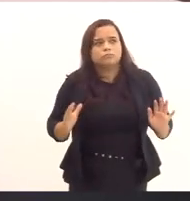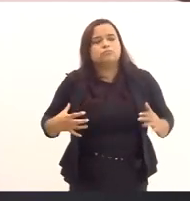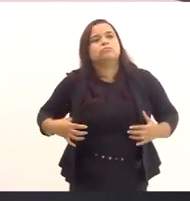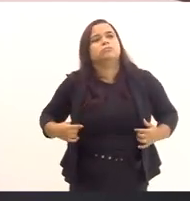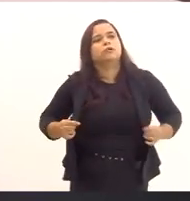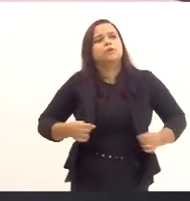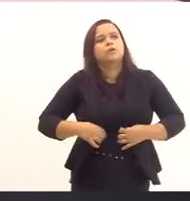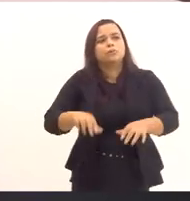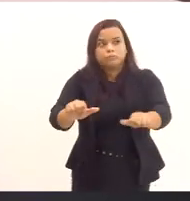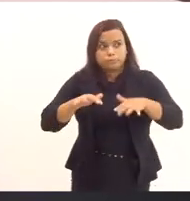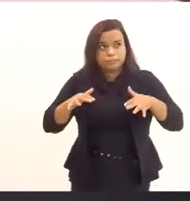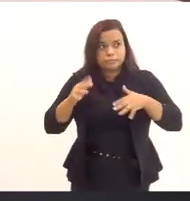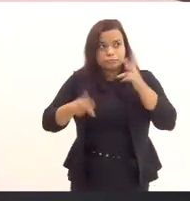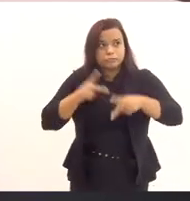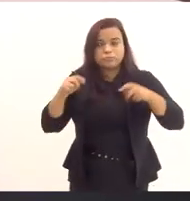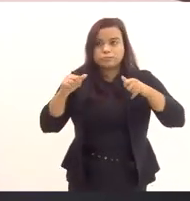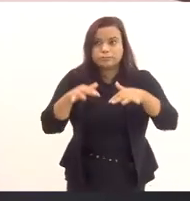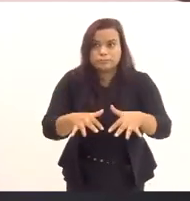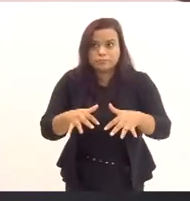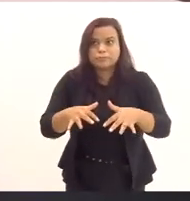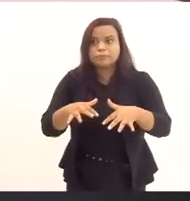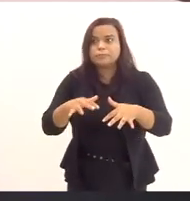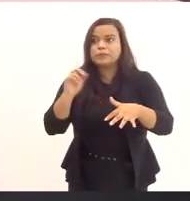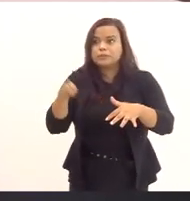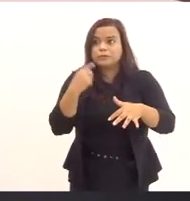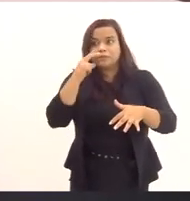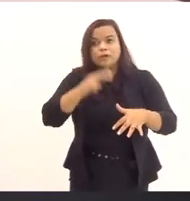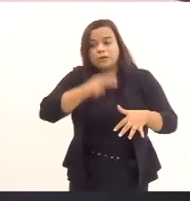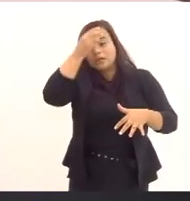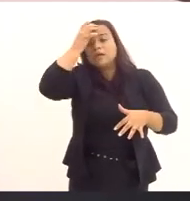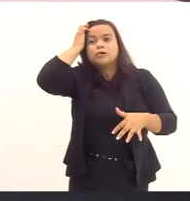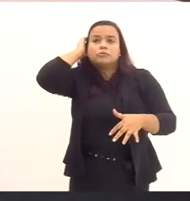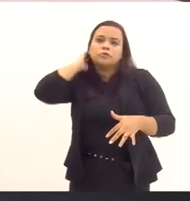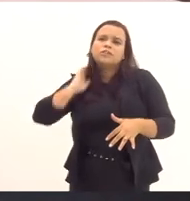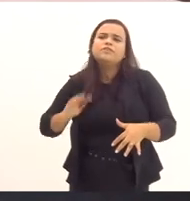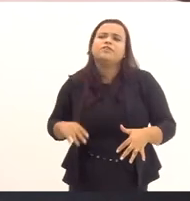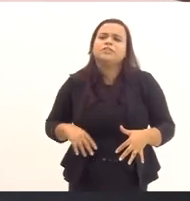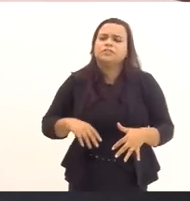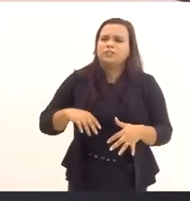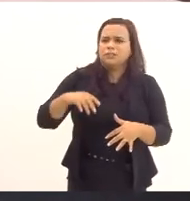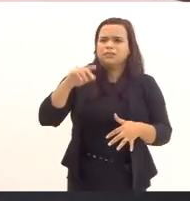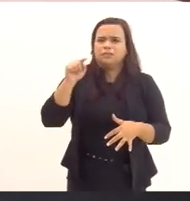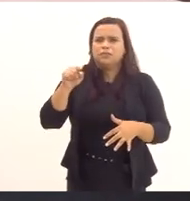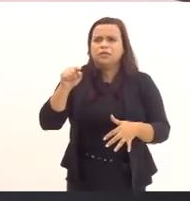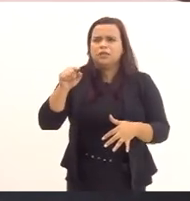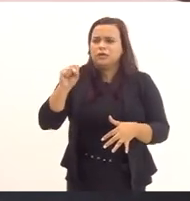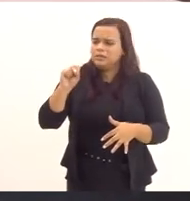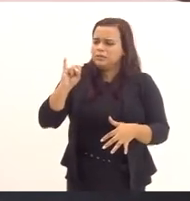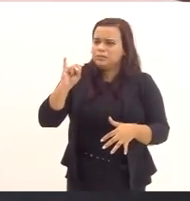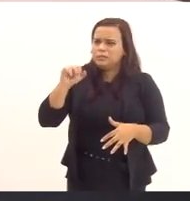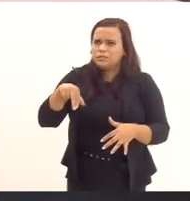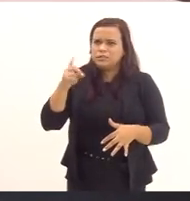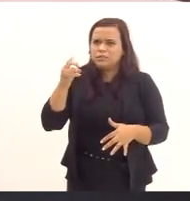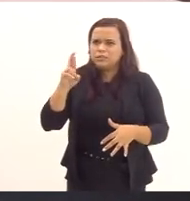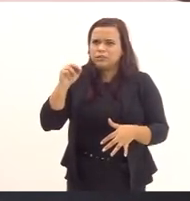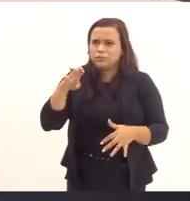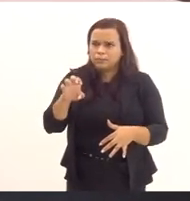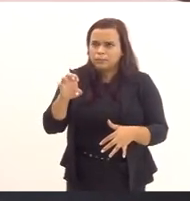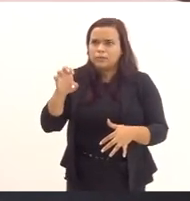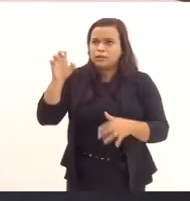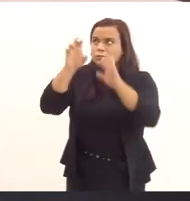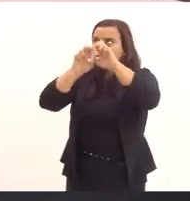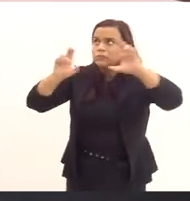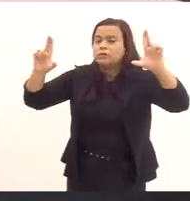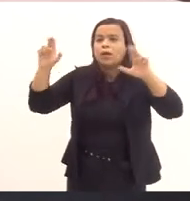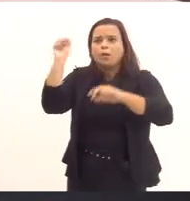audiência nós aqui a gente tratou da síndrome do Céu Azul bom né que daqui a pouco vai passar um tempo que não vai ter chuva